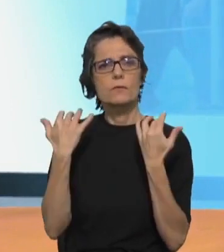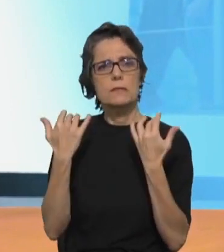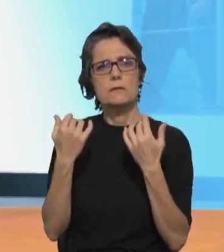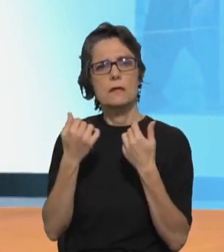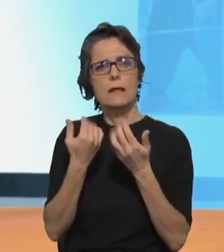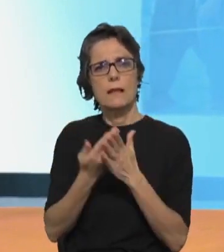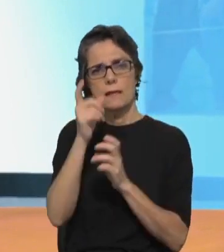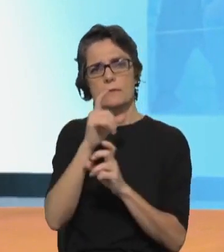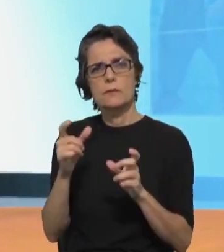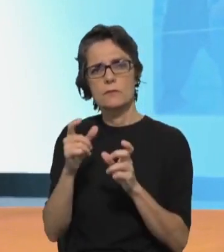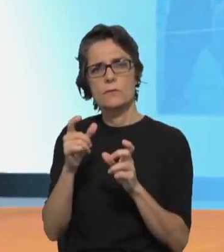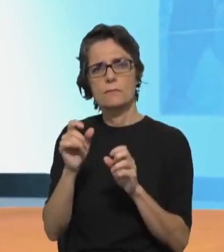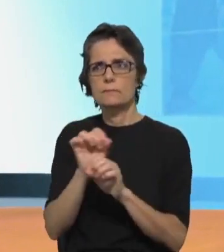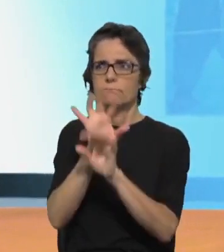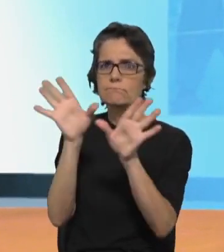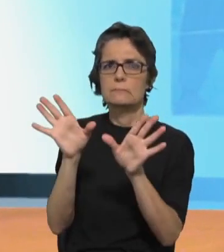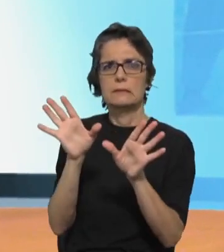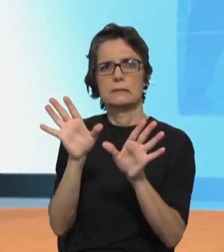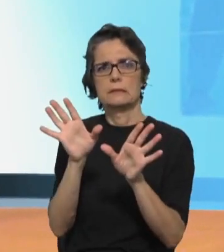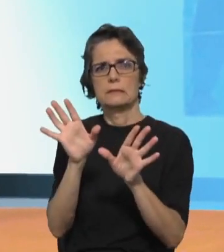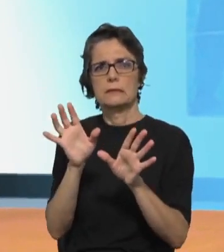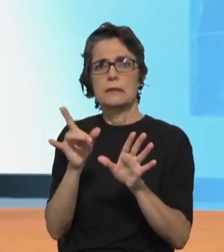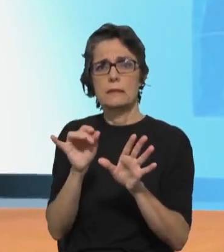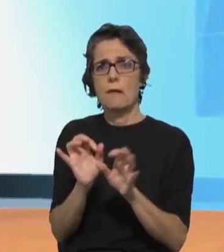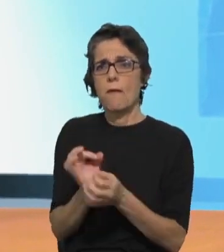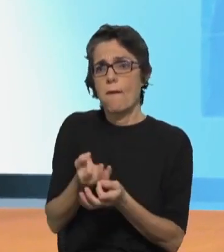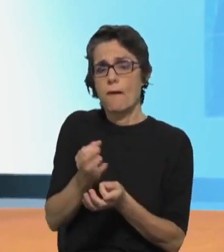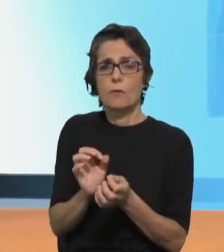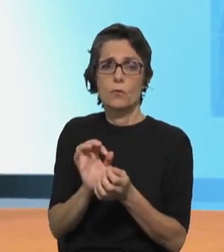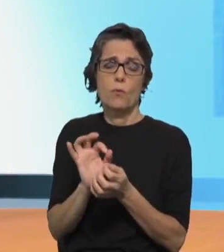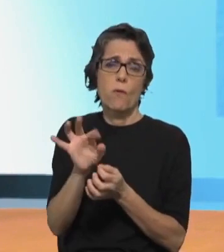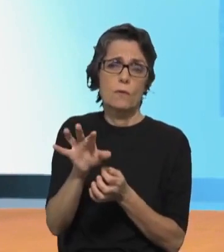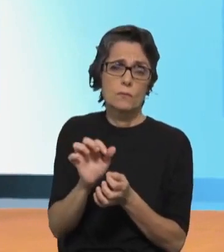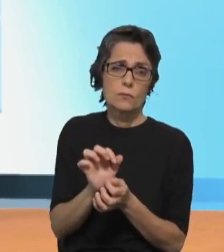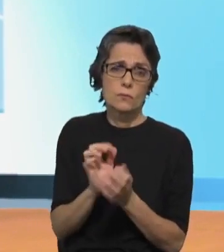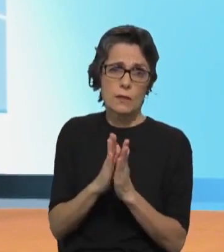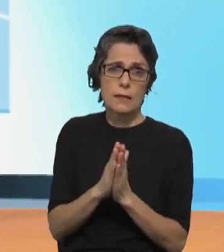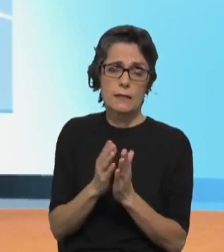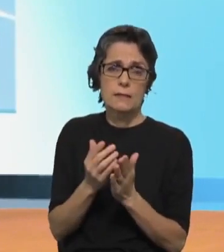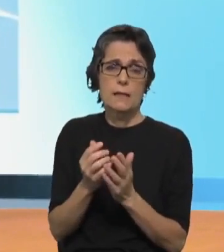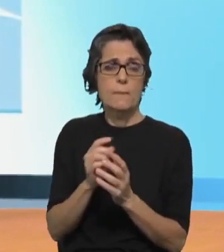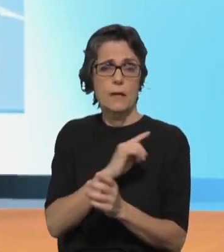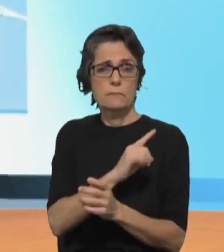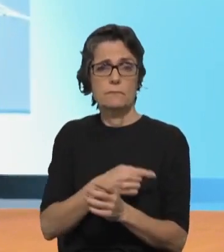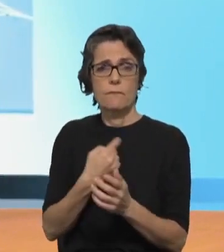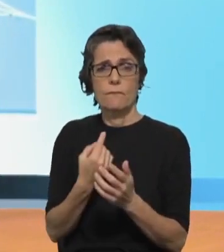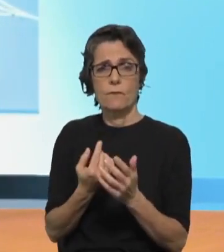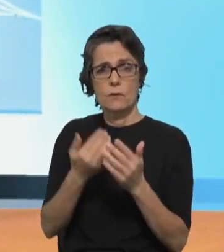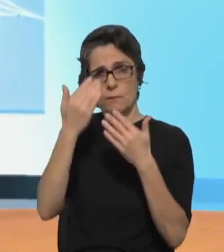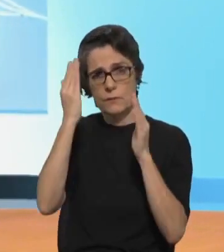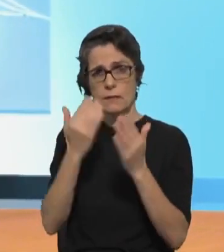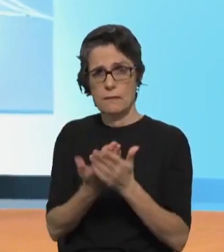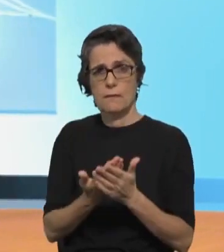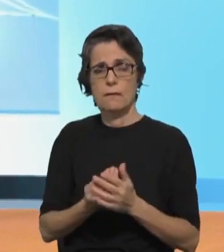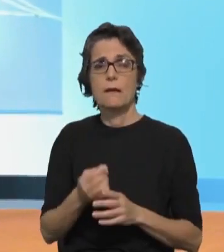e para, no fundo, também contribuir, dar o seu contributo para robustecer a democracia. E, aliás, o próprio